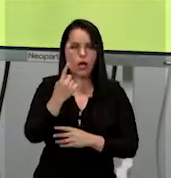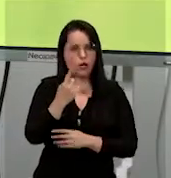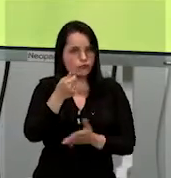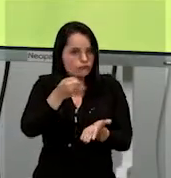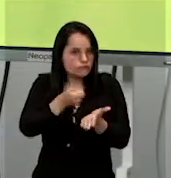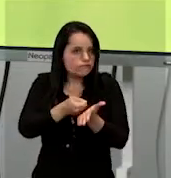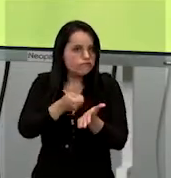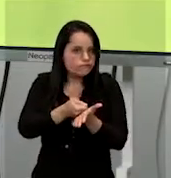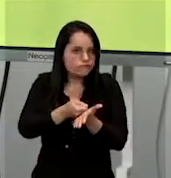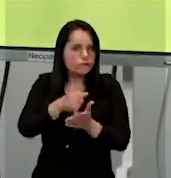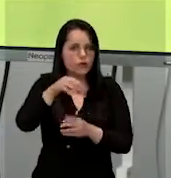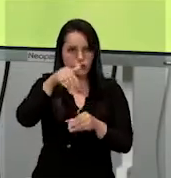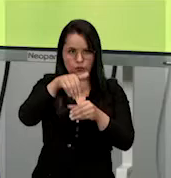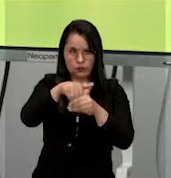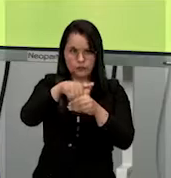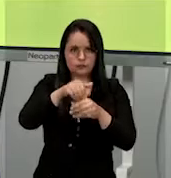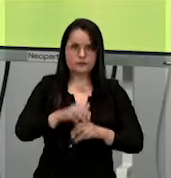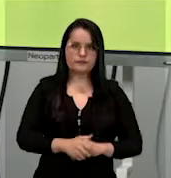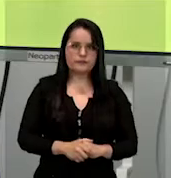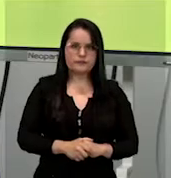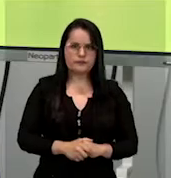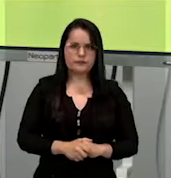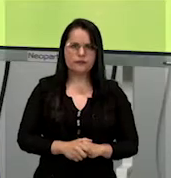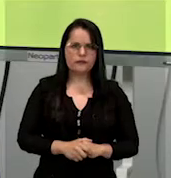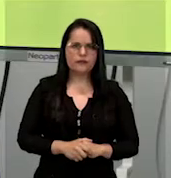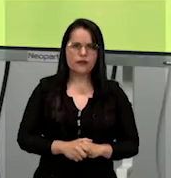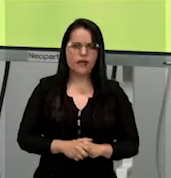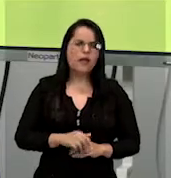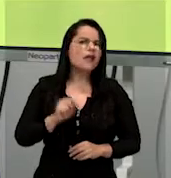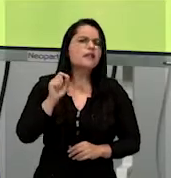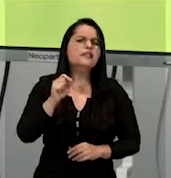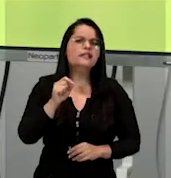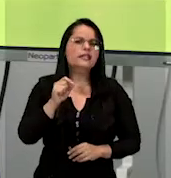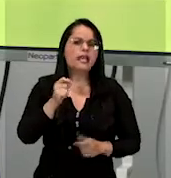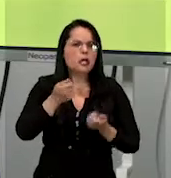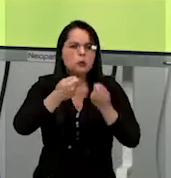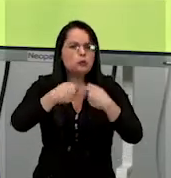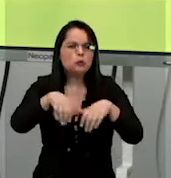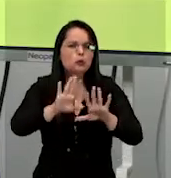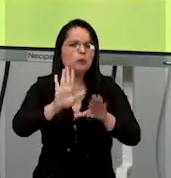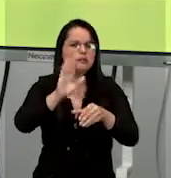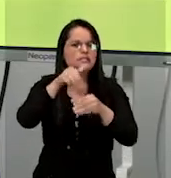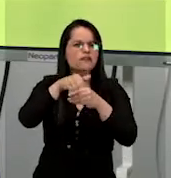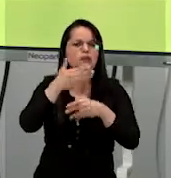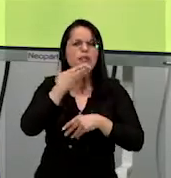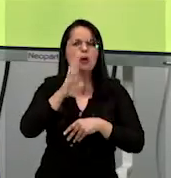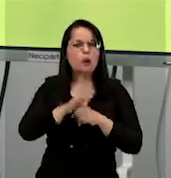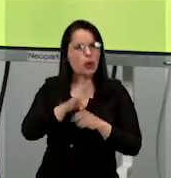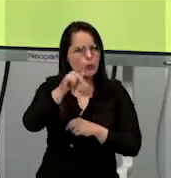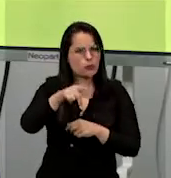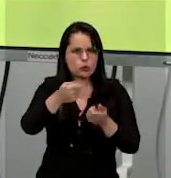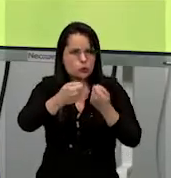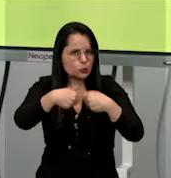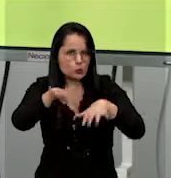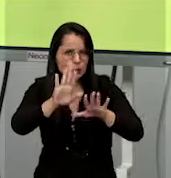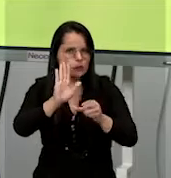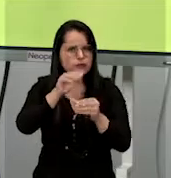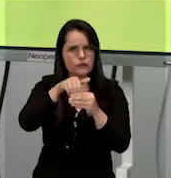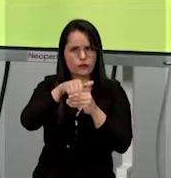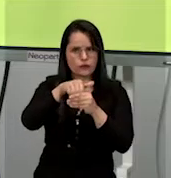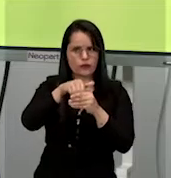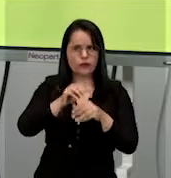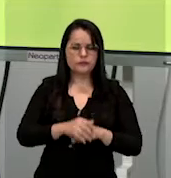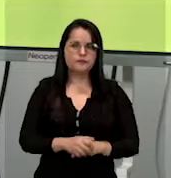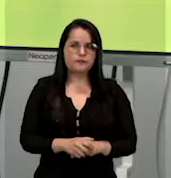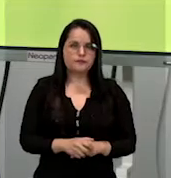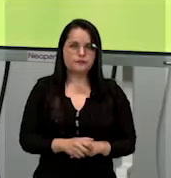do dever do cidadão. Quem é facultativo votar? Quais são as pessoas da população que são